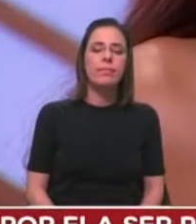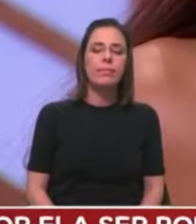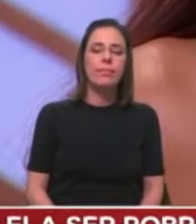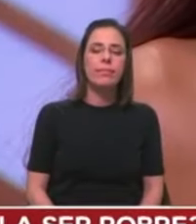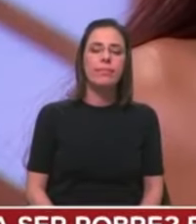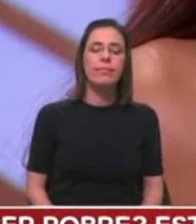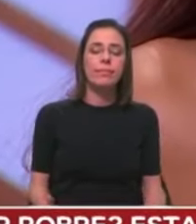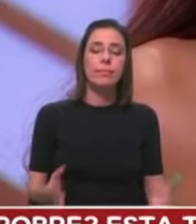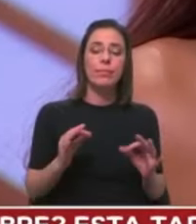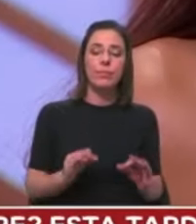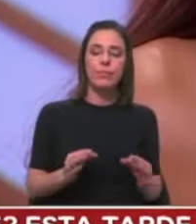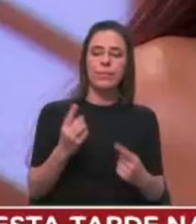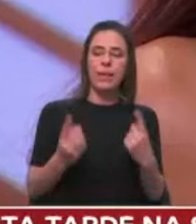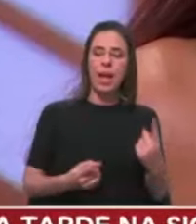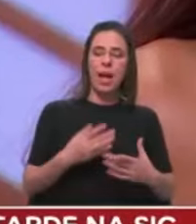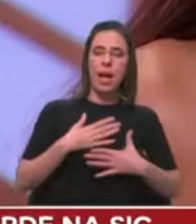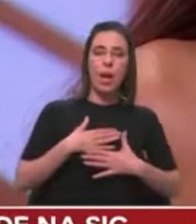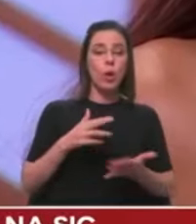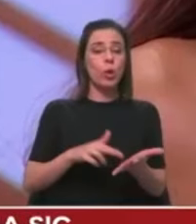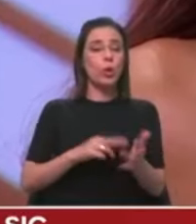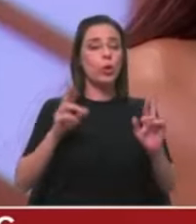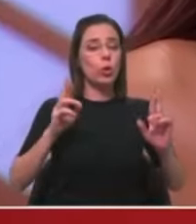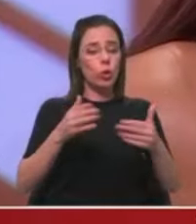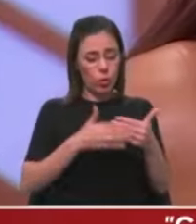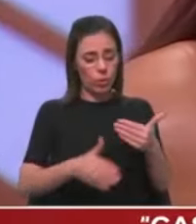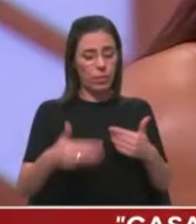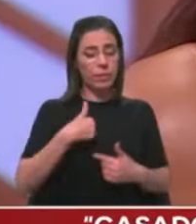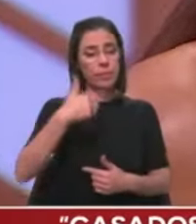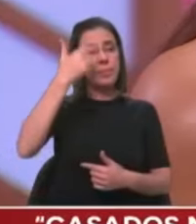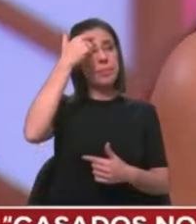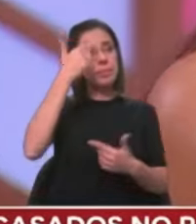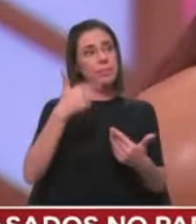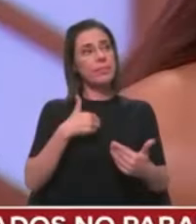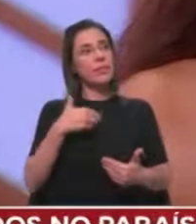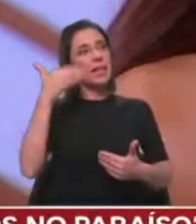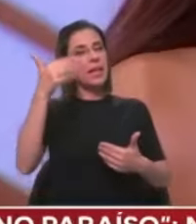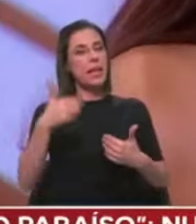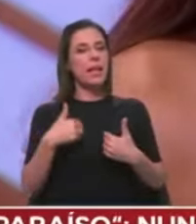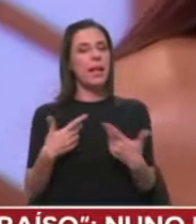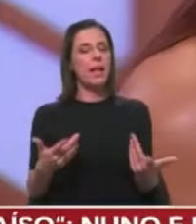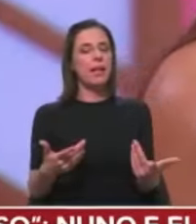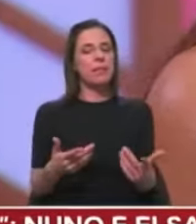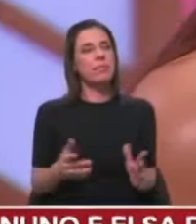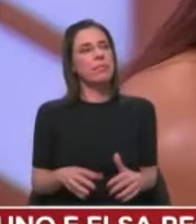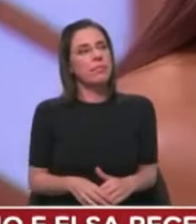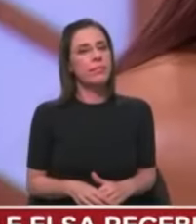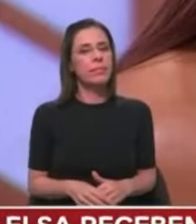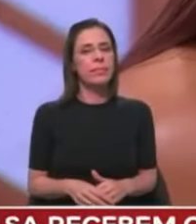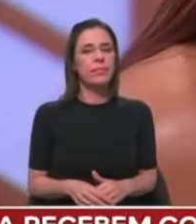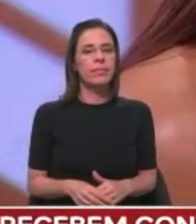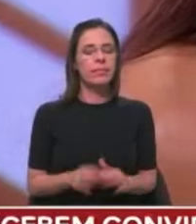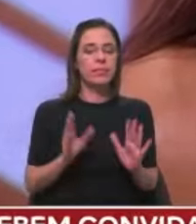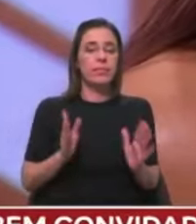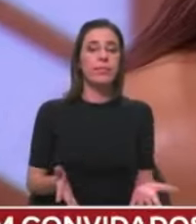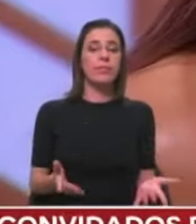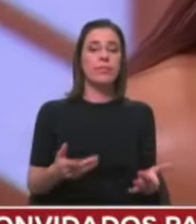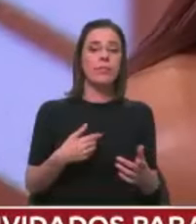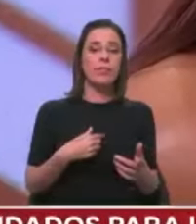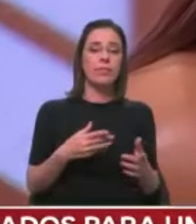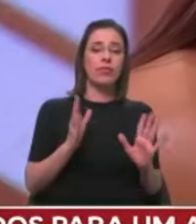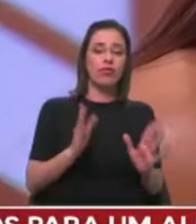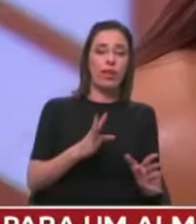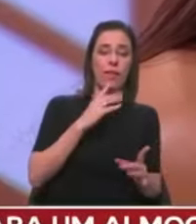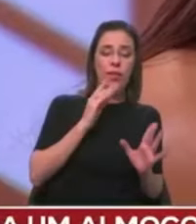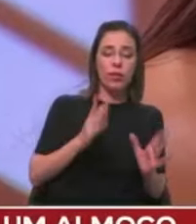E pronto, e é algo que eu espero e que eu pensava que nesta idade já ia ter... envergado por esse